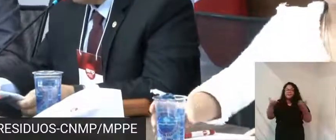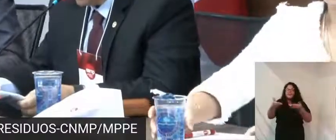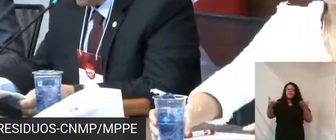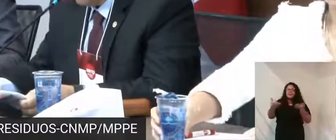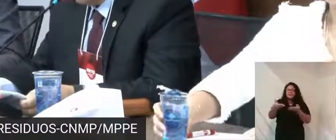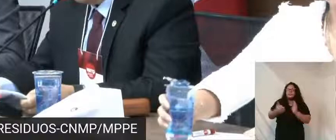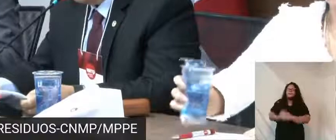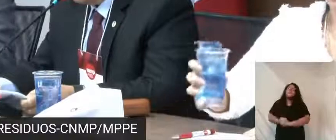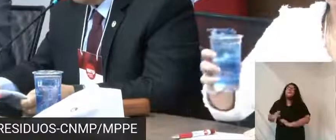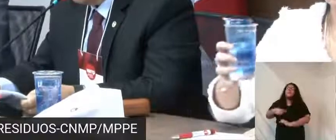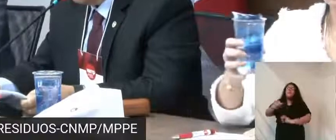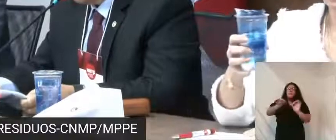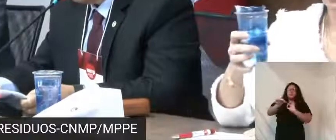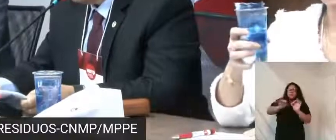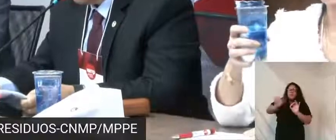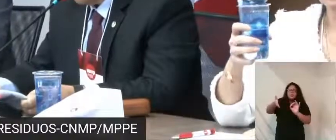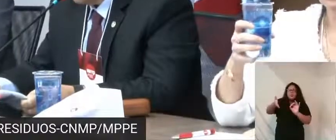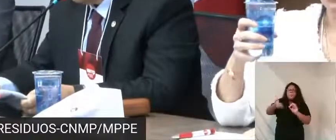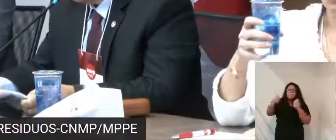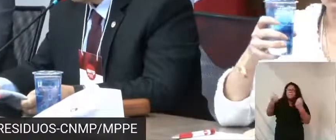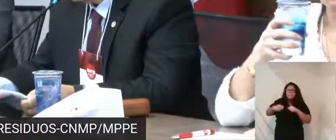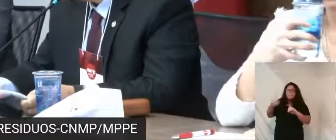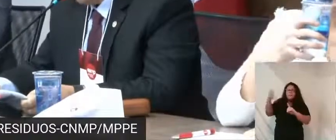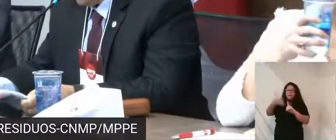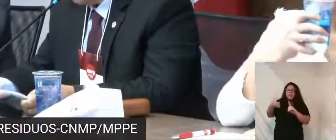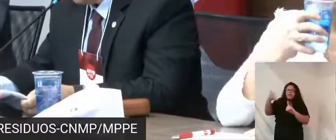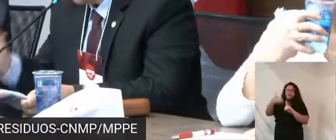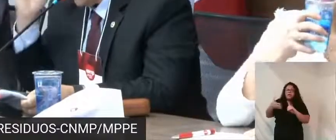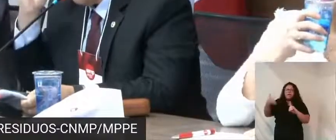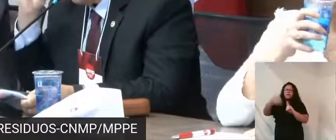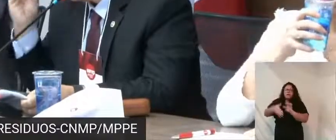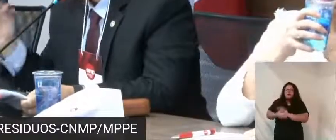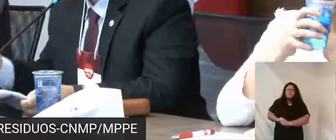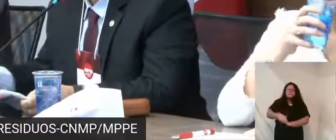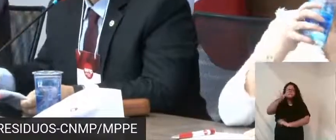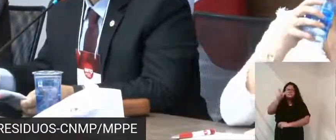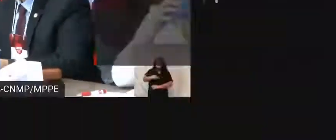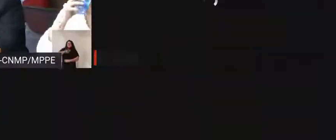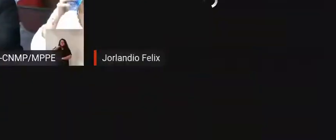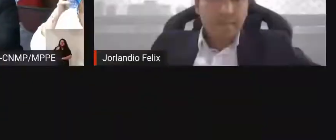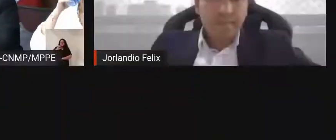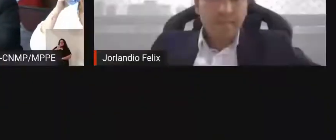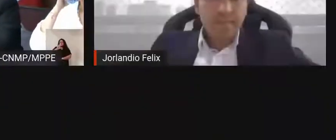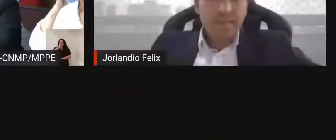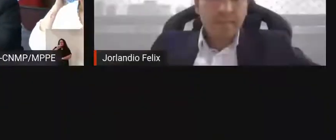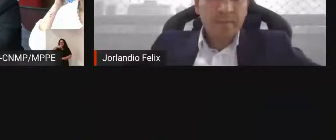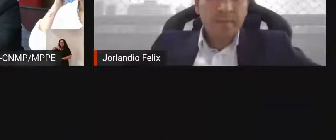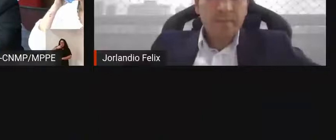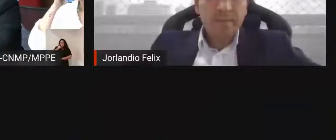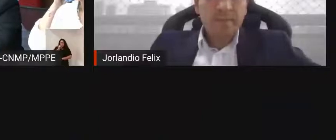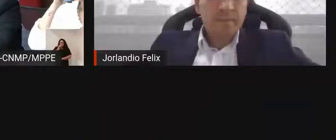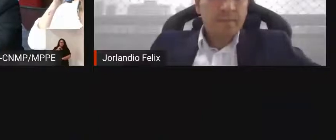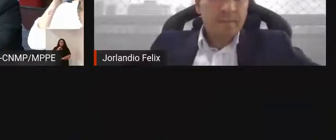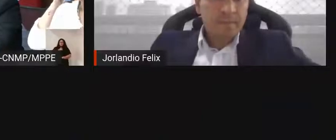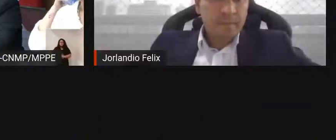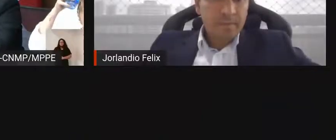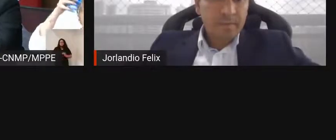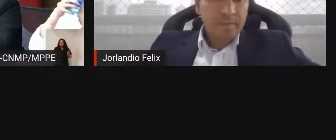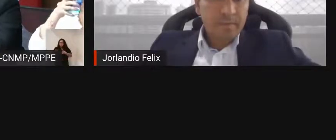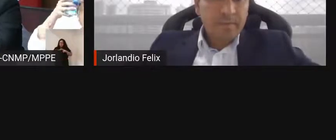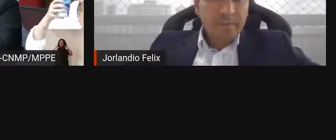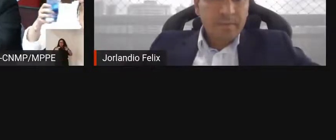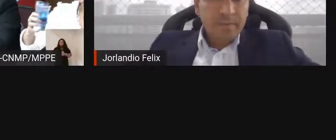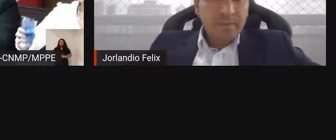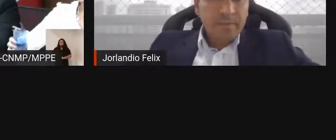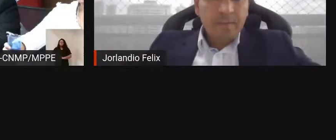ouvir já o doutor Jorlândio Francisco Félix, que terá participação virtual. Já está tudo certo?